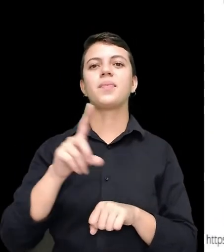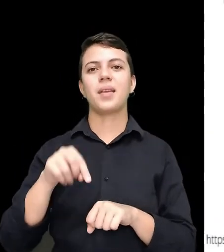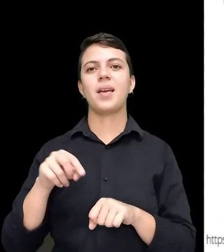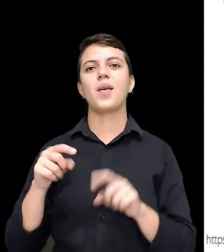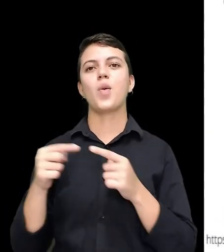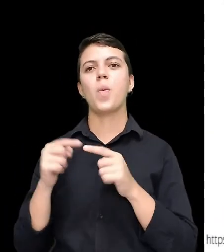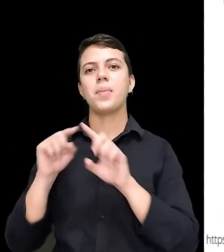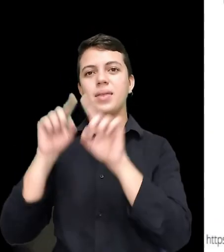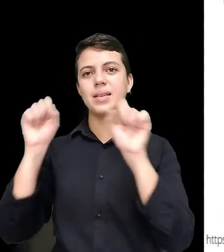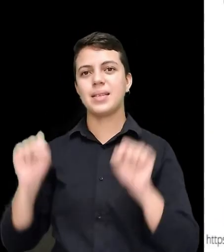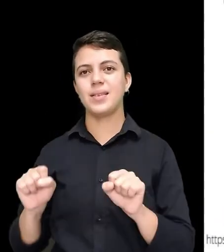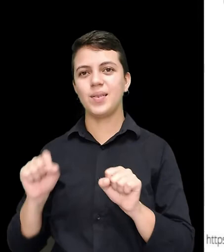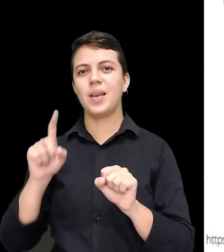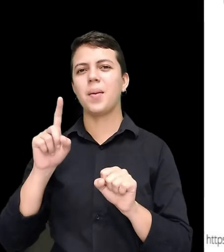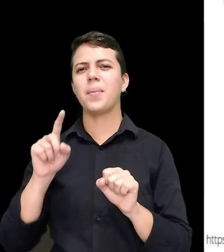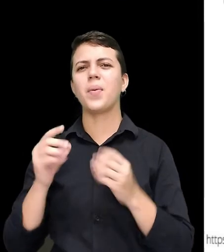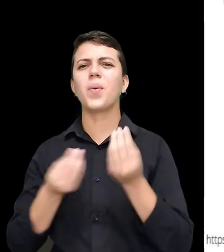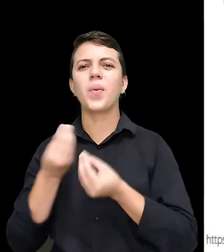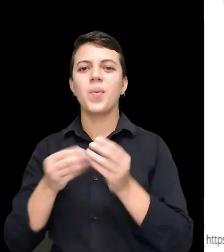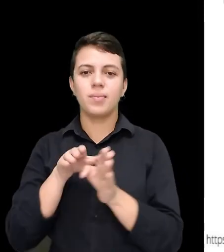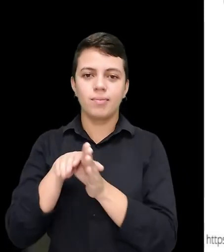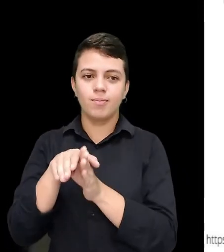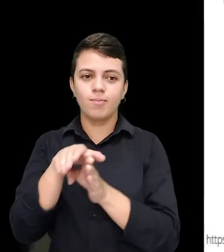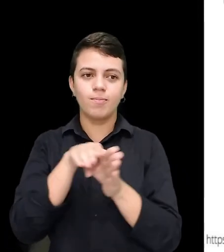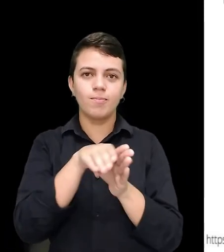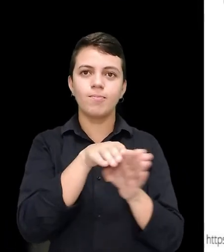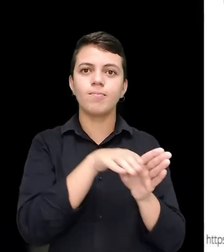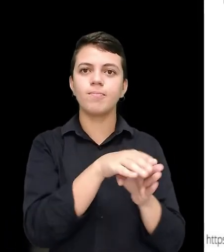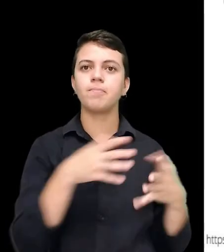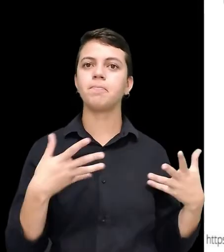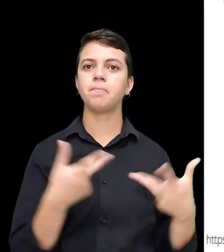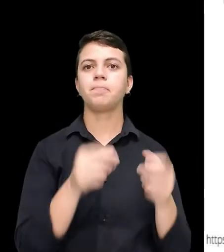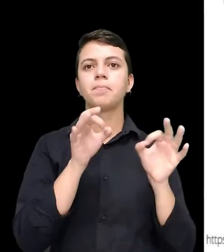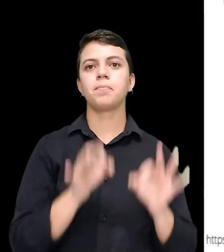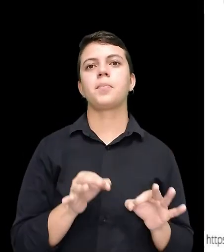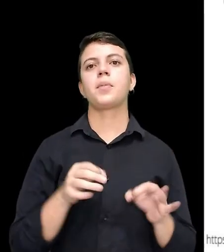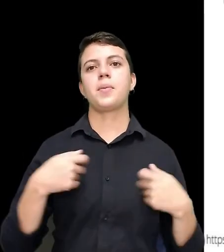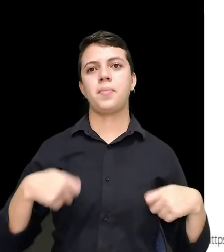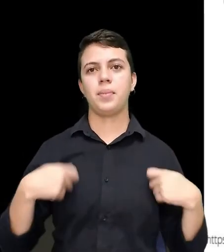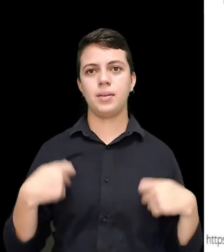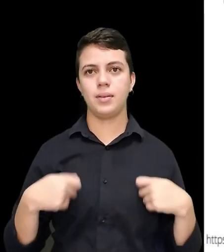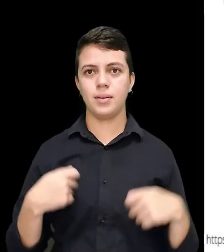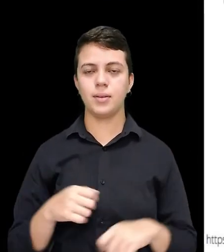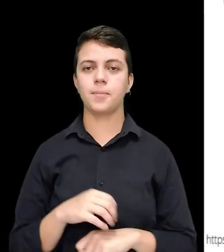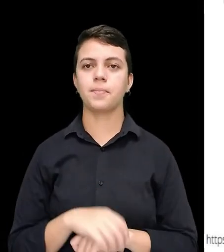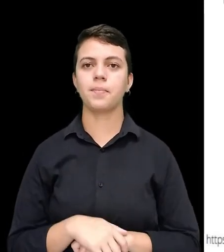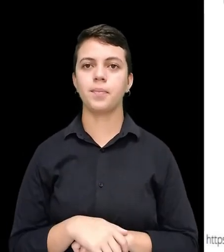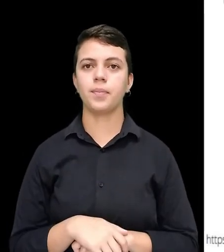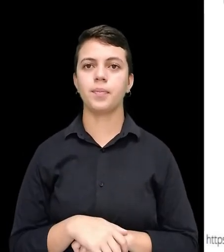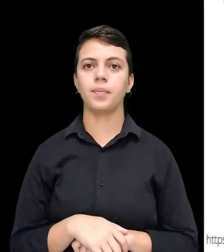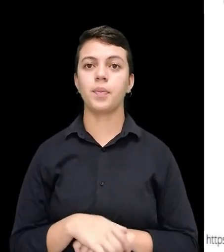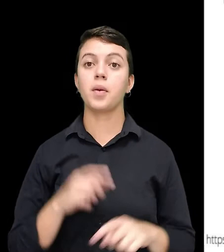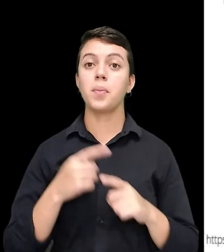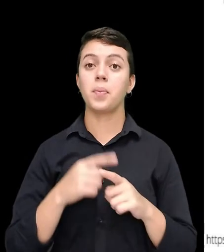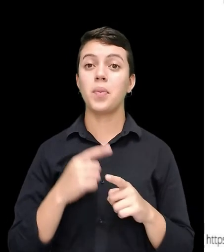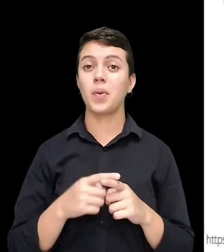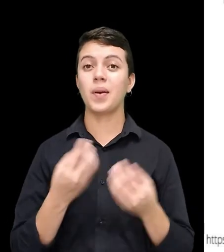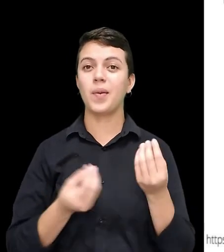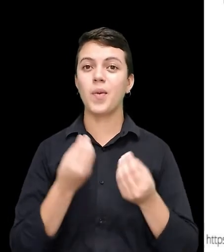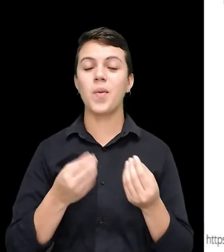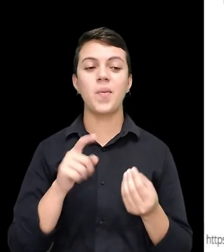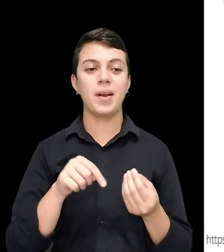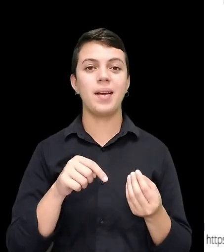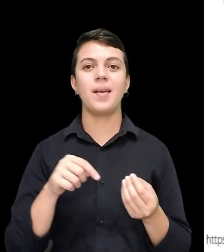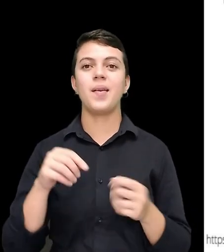esse sistema instrucional, né, que deve ser eficiente e efetivo nos termos dos resultados